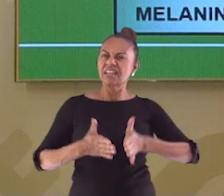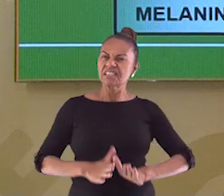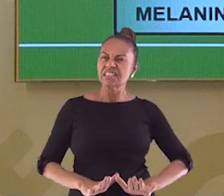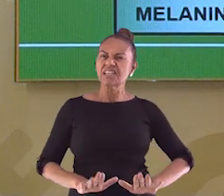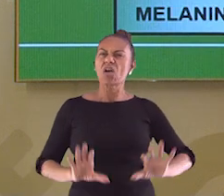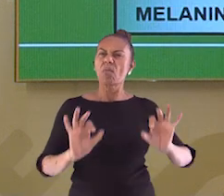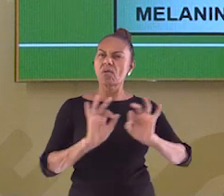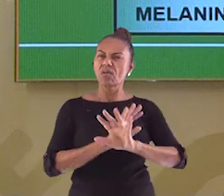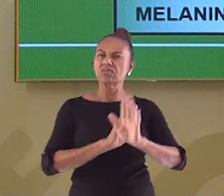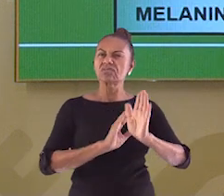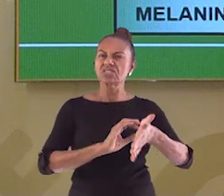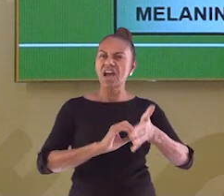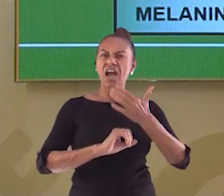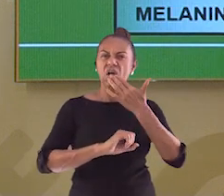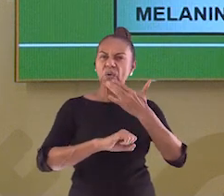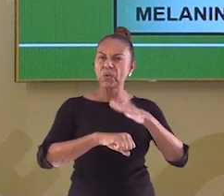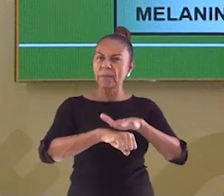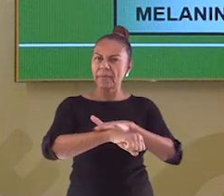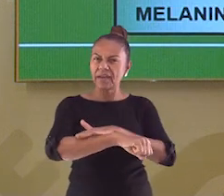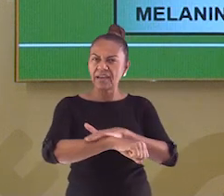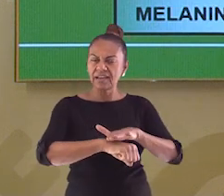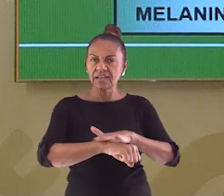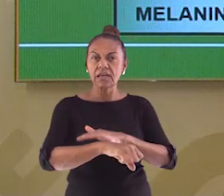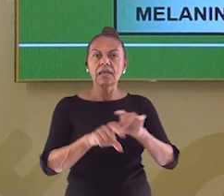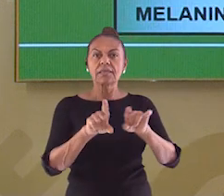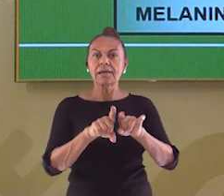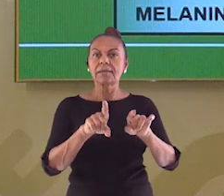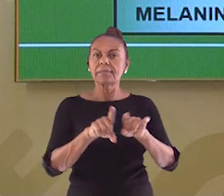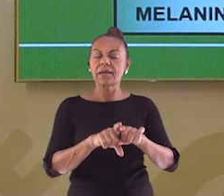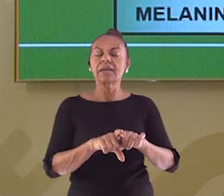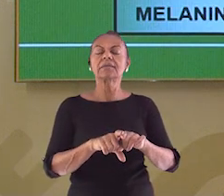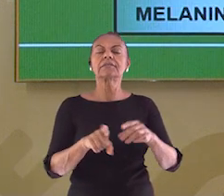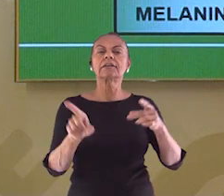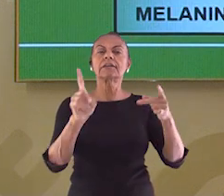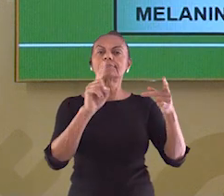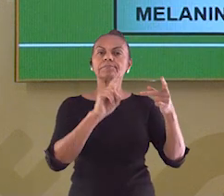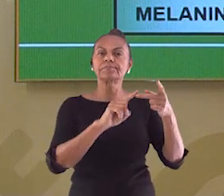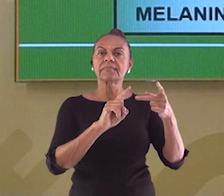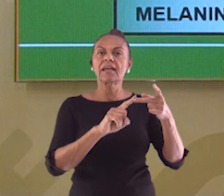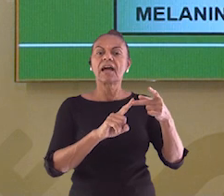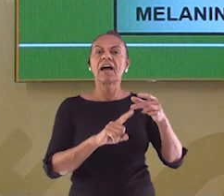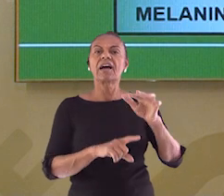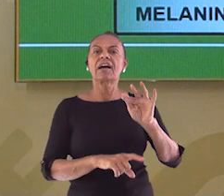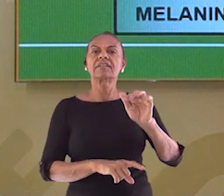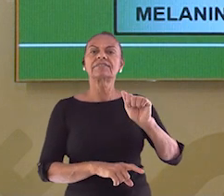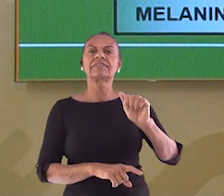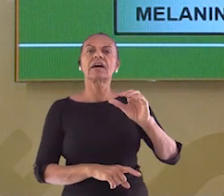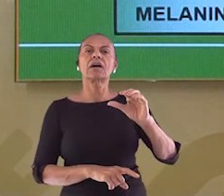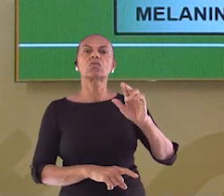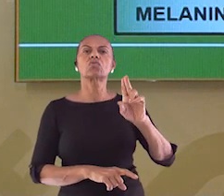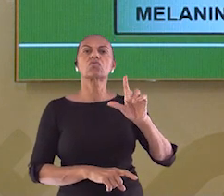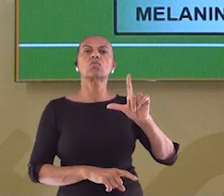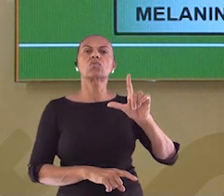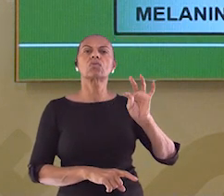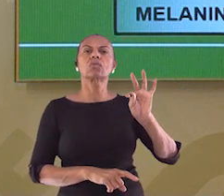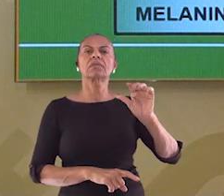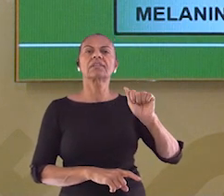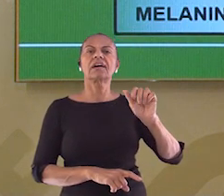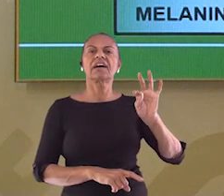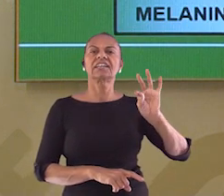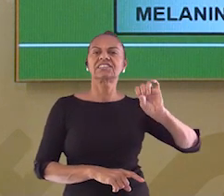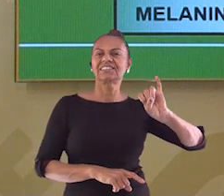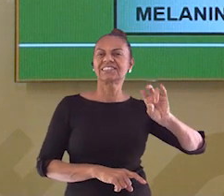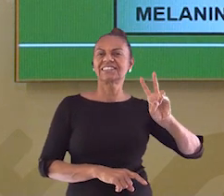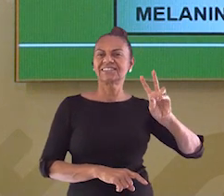para ser ativada. E a melanina facultativa, que é responsável pelo bronzeamento de pele após